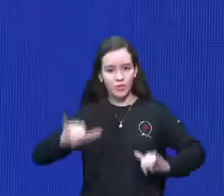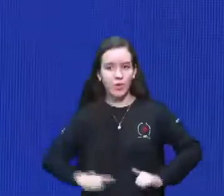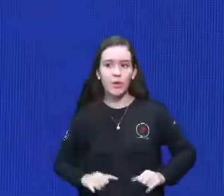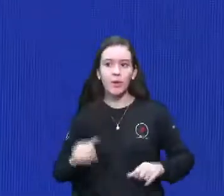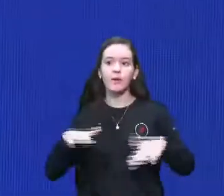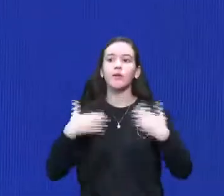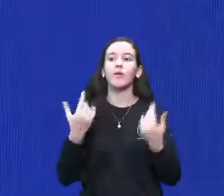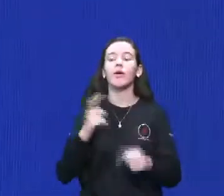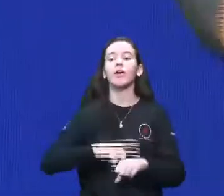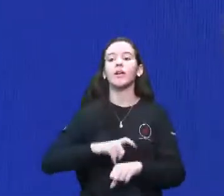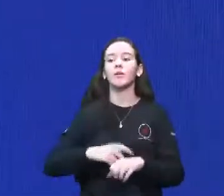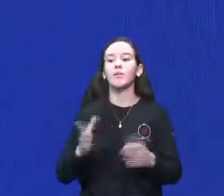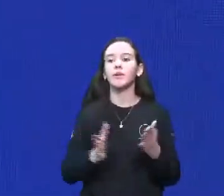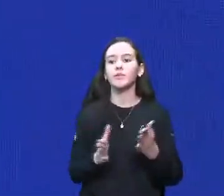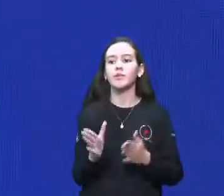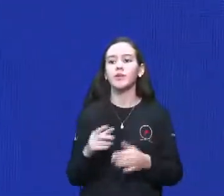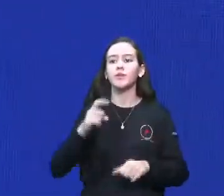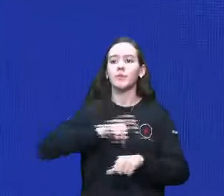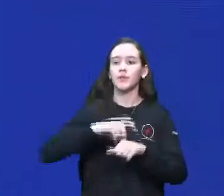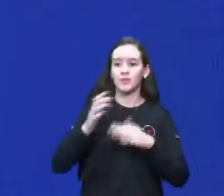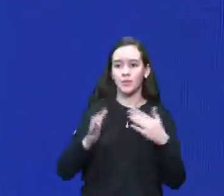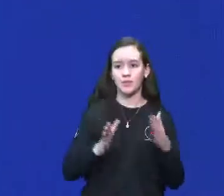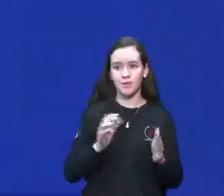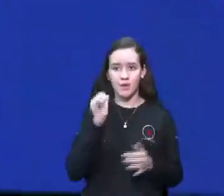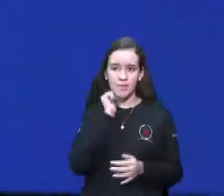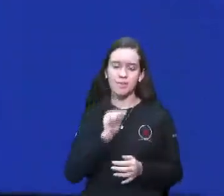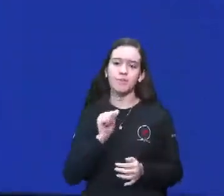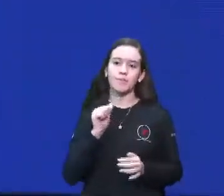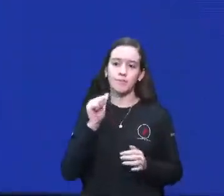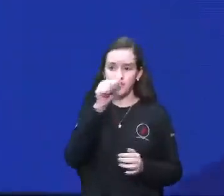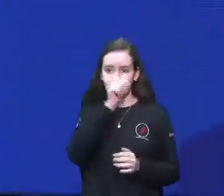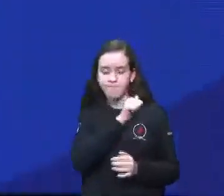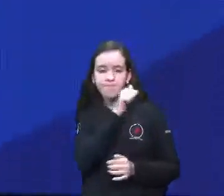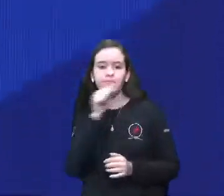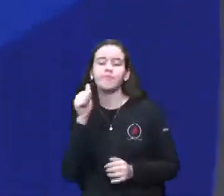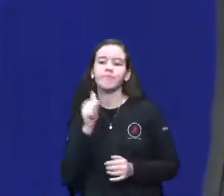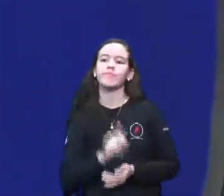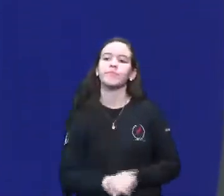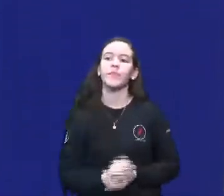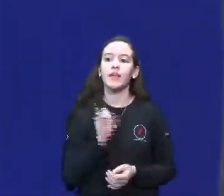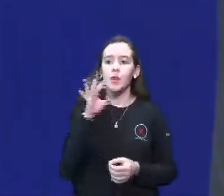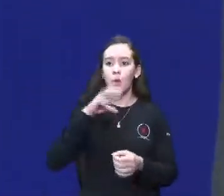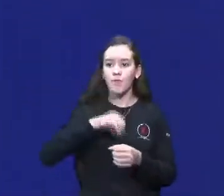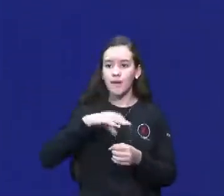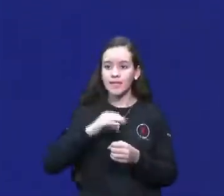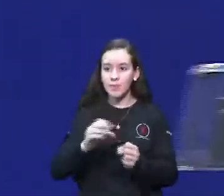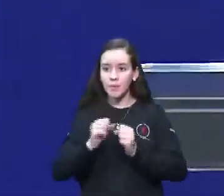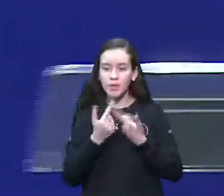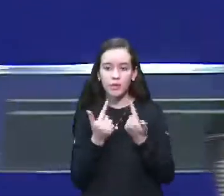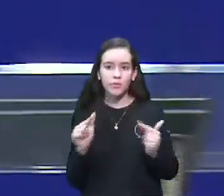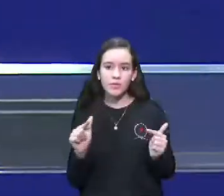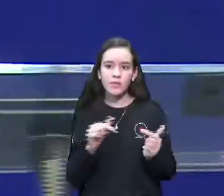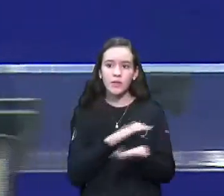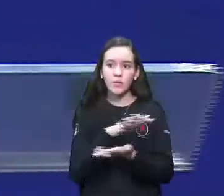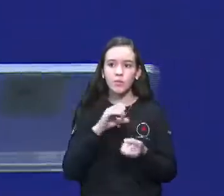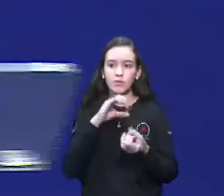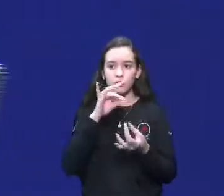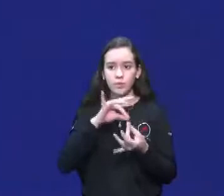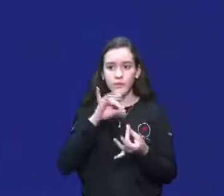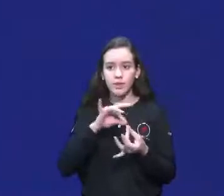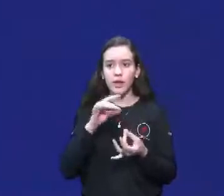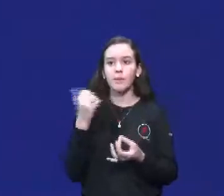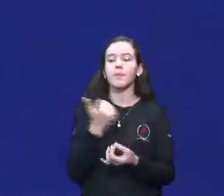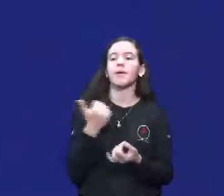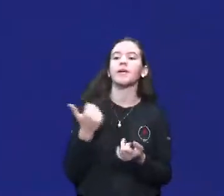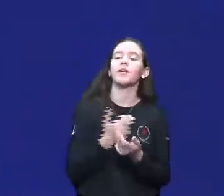de oferecer a oferta. Se oferta não tivesse poder no mundo do espírito, a primeira coisa que o diabo faria